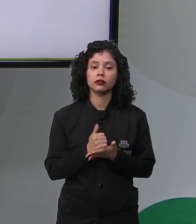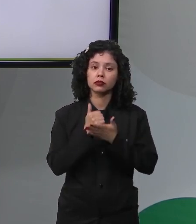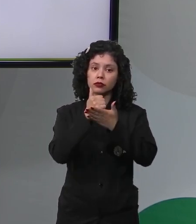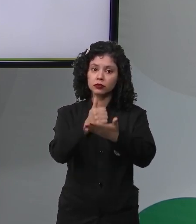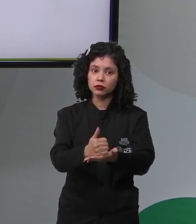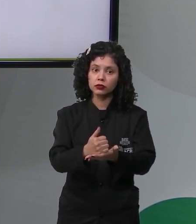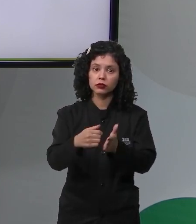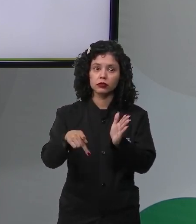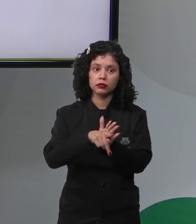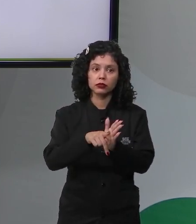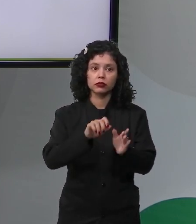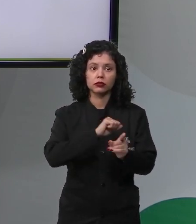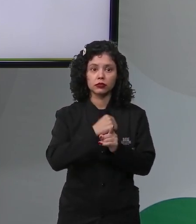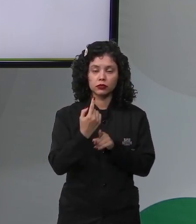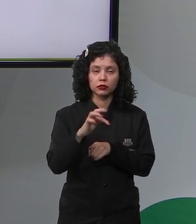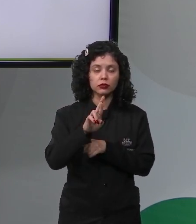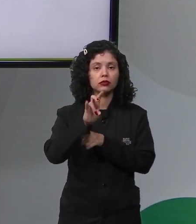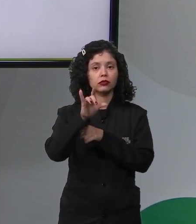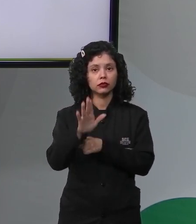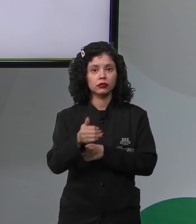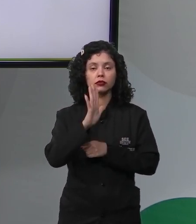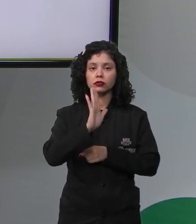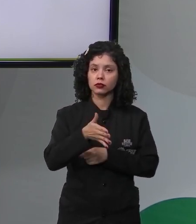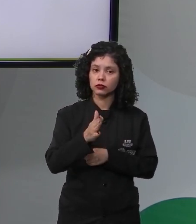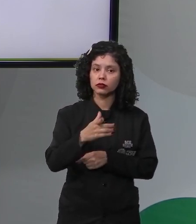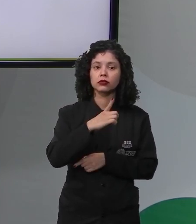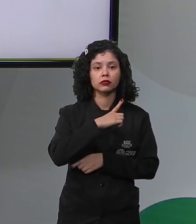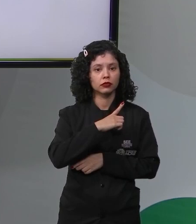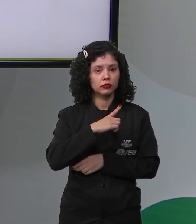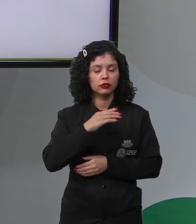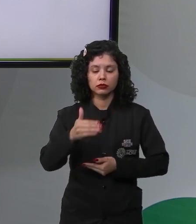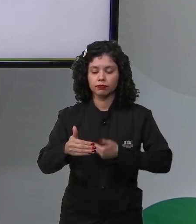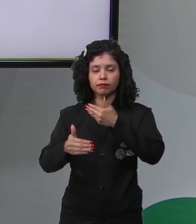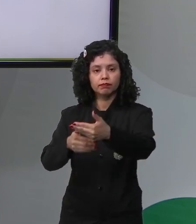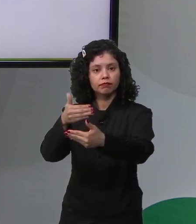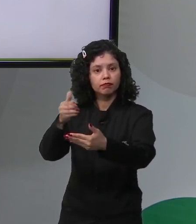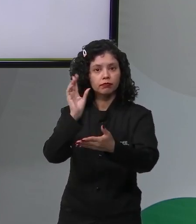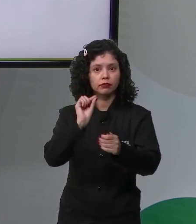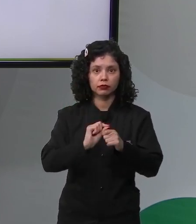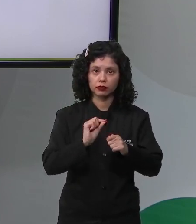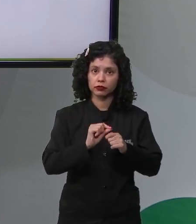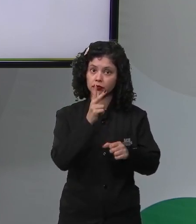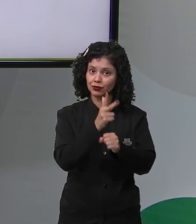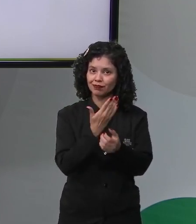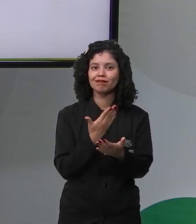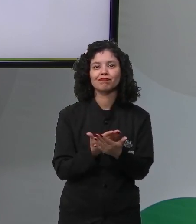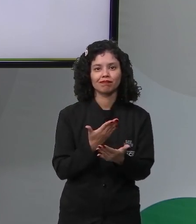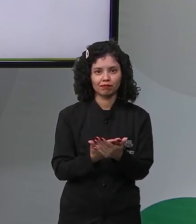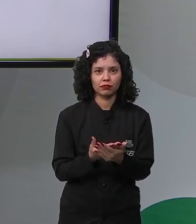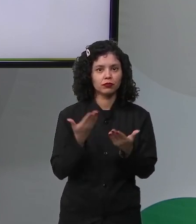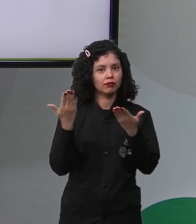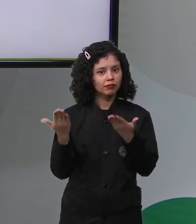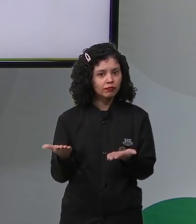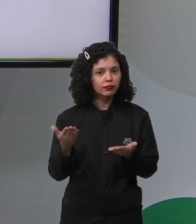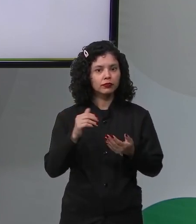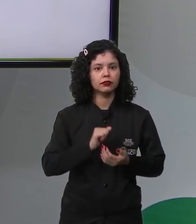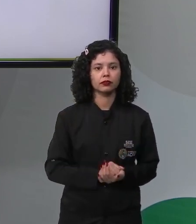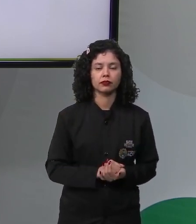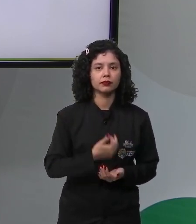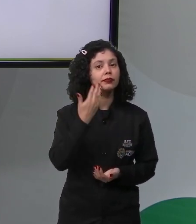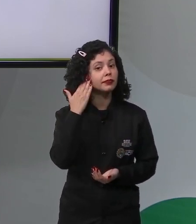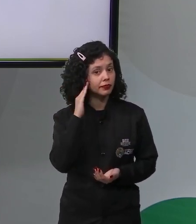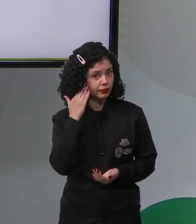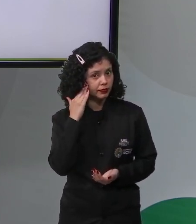cooperação, a própria solidariedade que se dá ao longo da realização de uma videoaula como essa. Deu